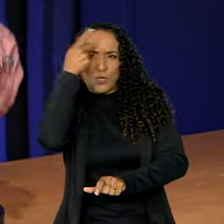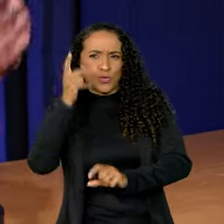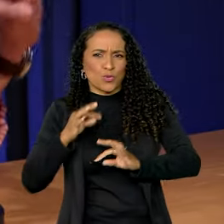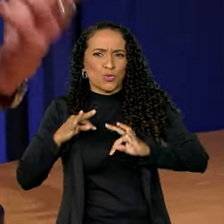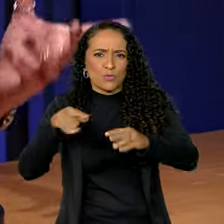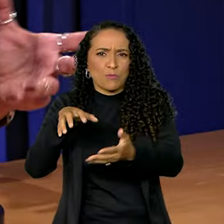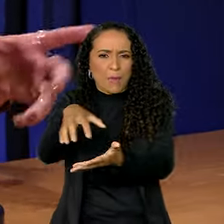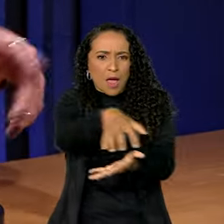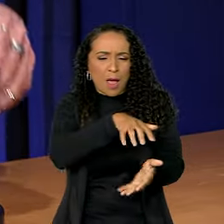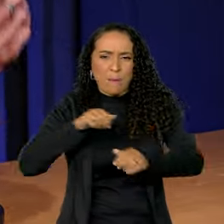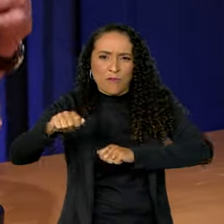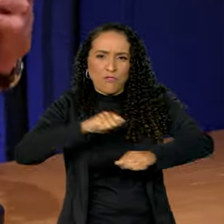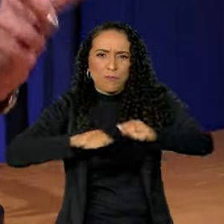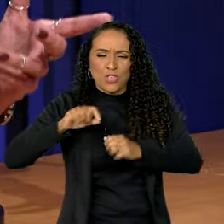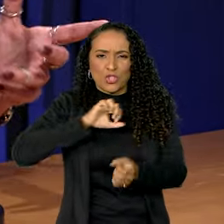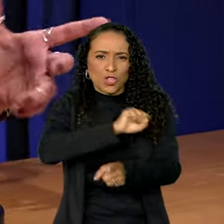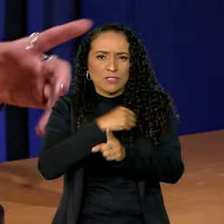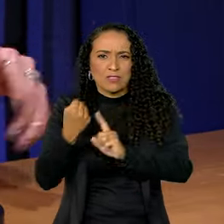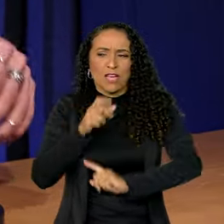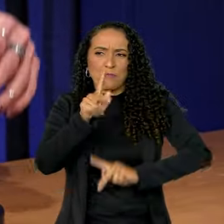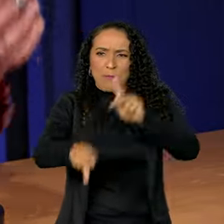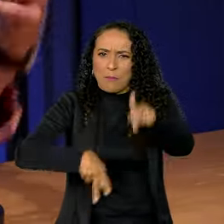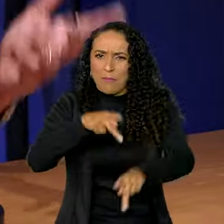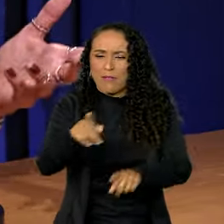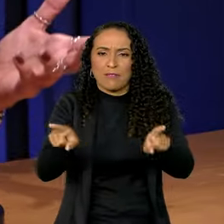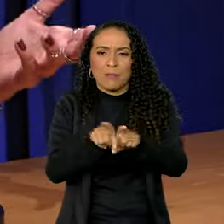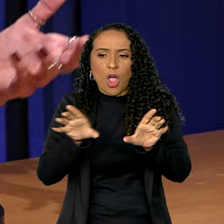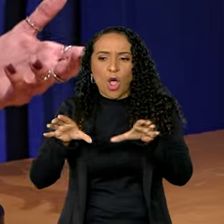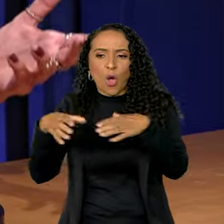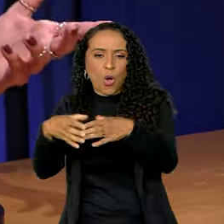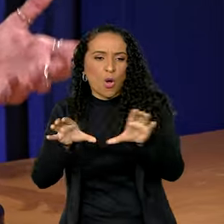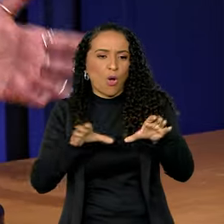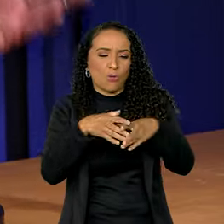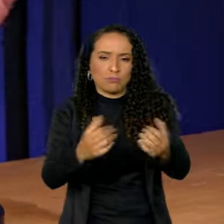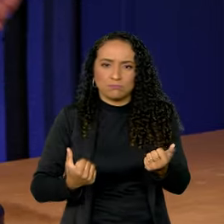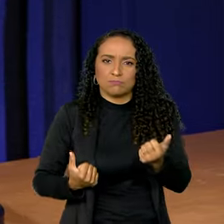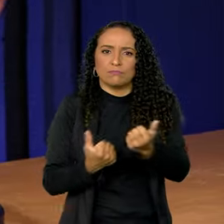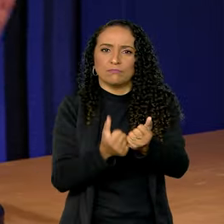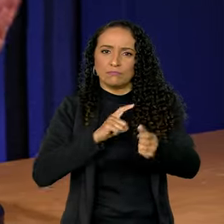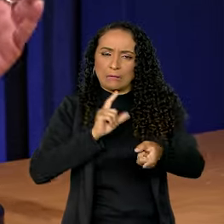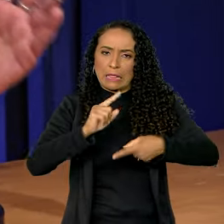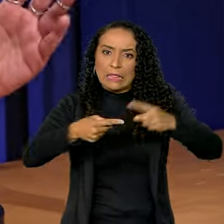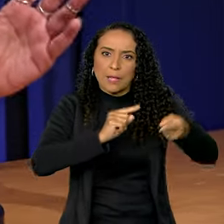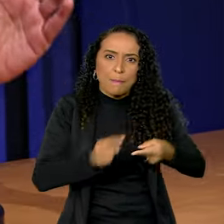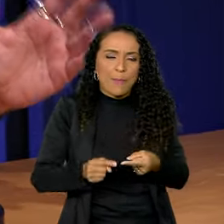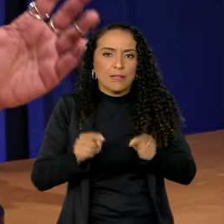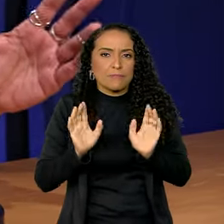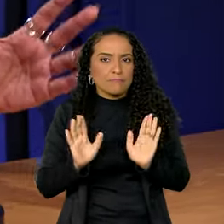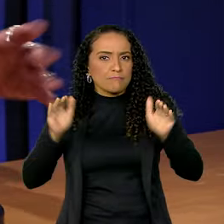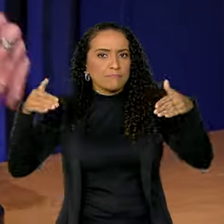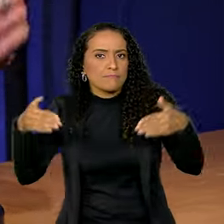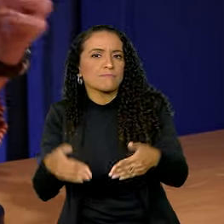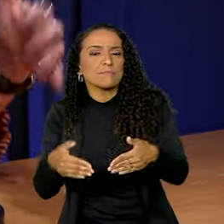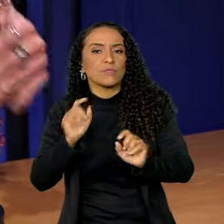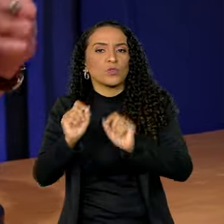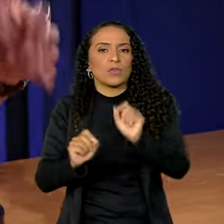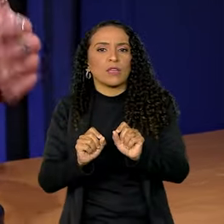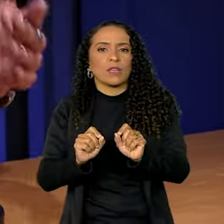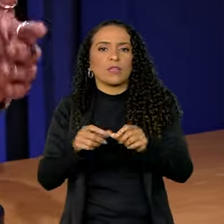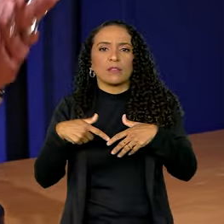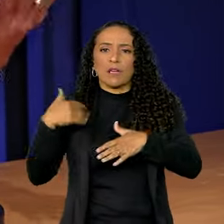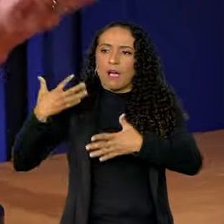governamentais movimentos sociais movimentos populares grupos de engajamento que T debates específicos